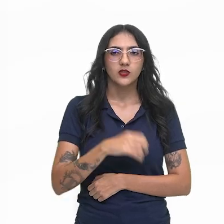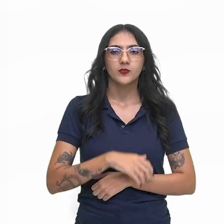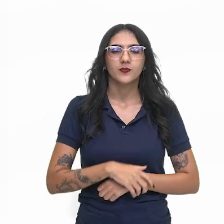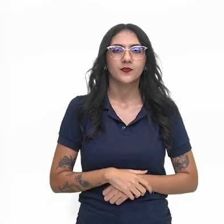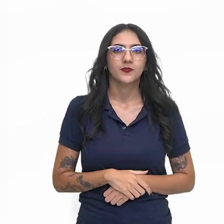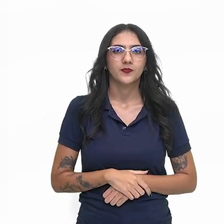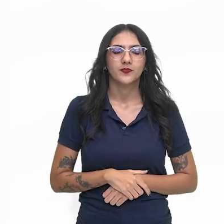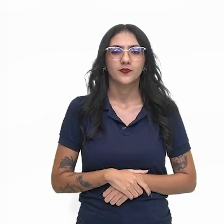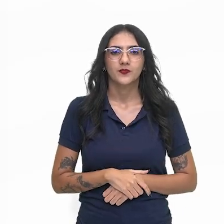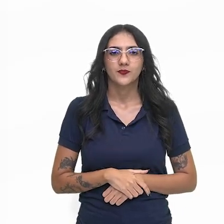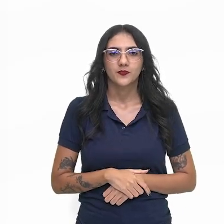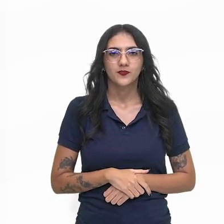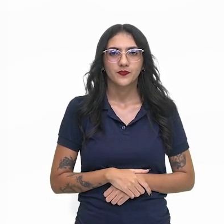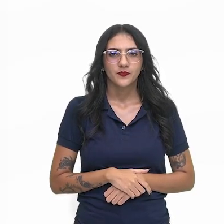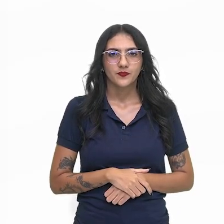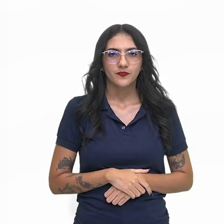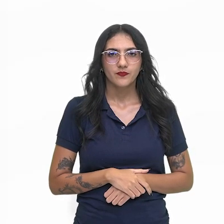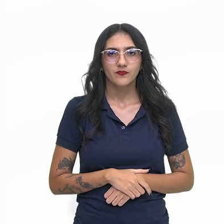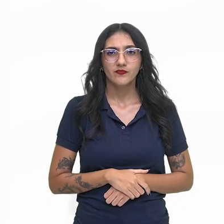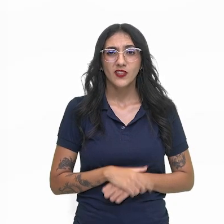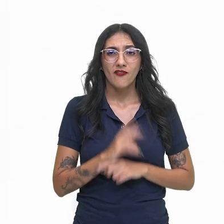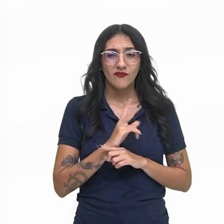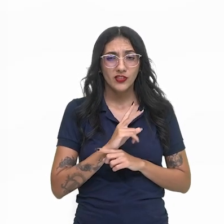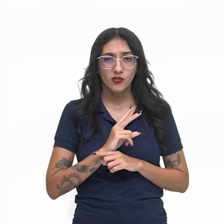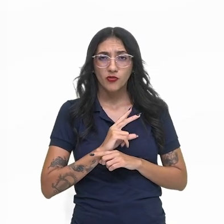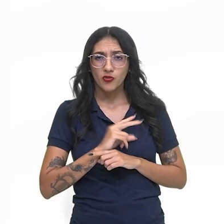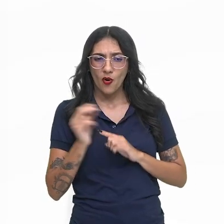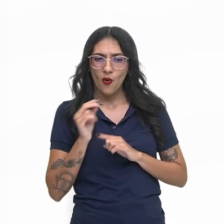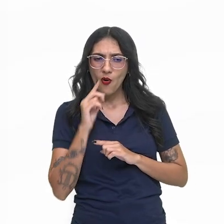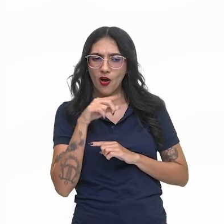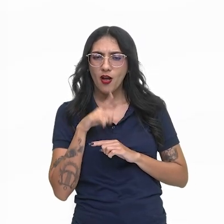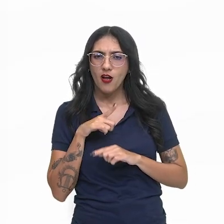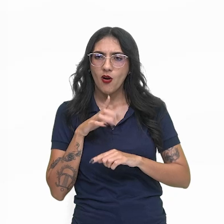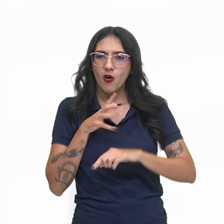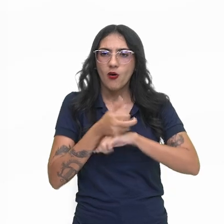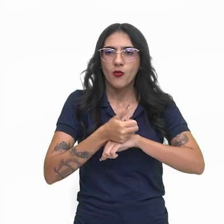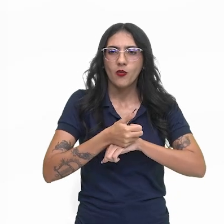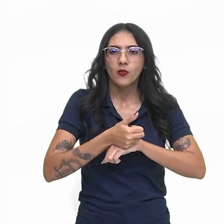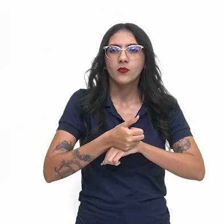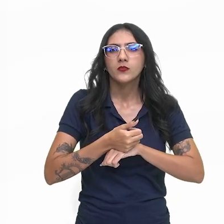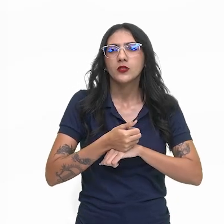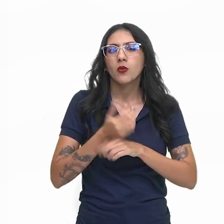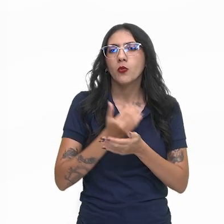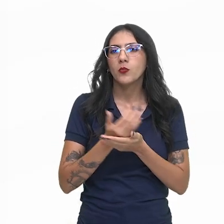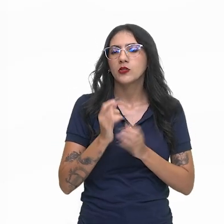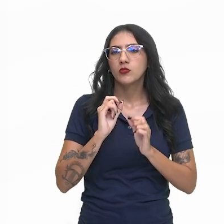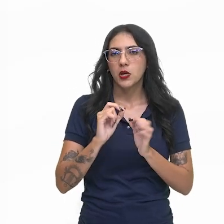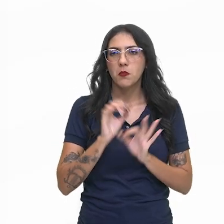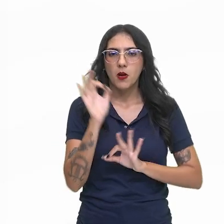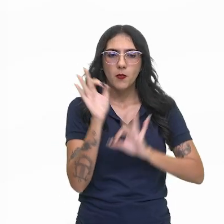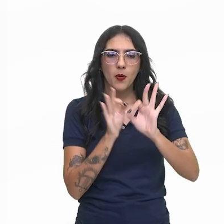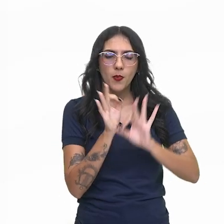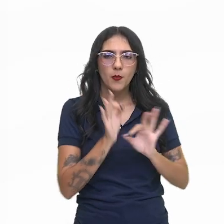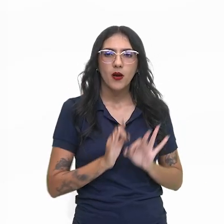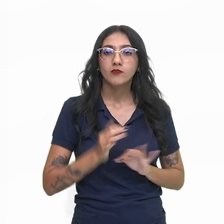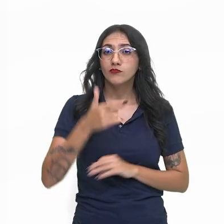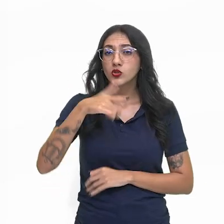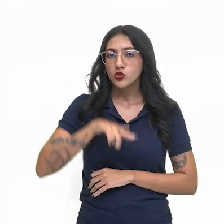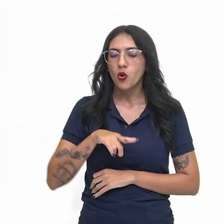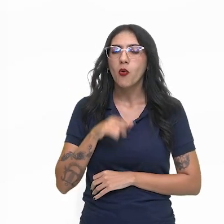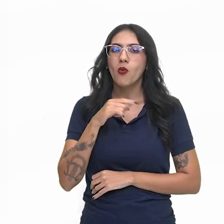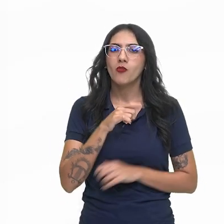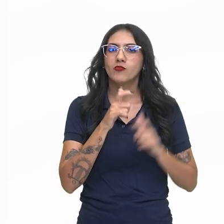1976. Com a vitória desse golpe, foi formado o processo de reorganização